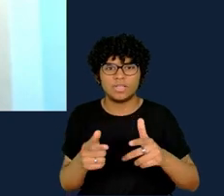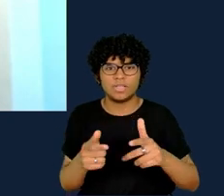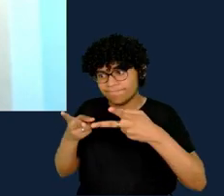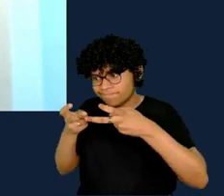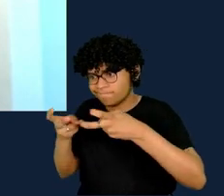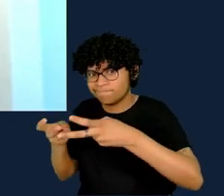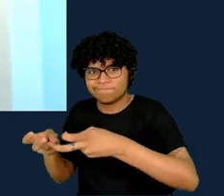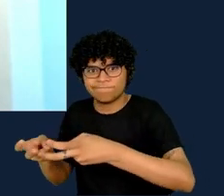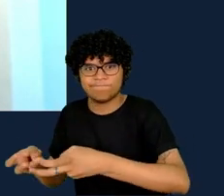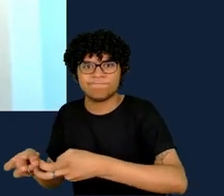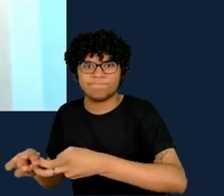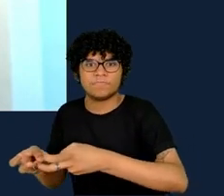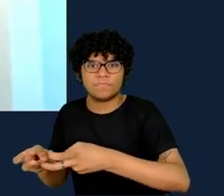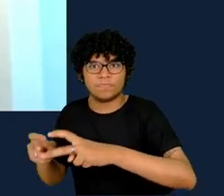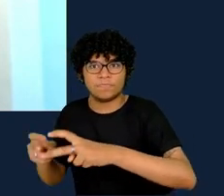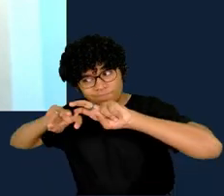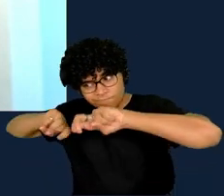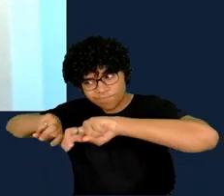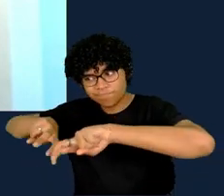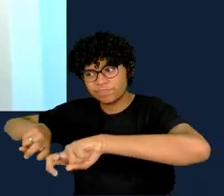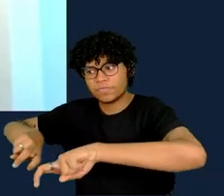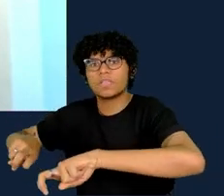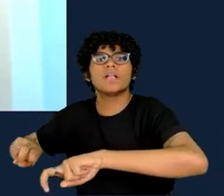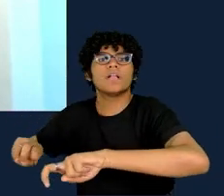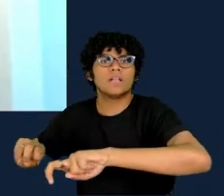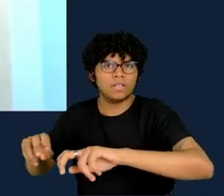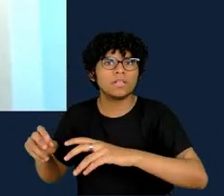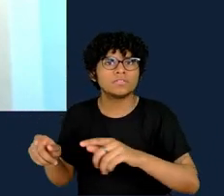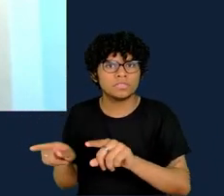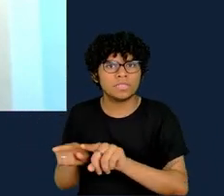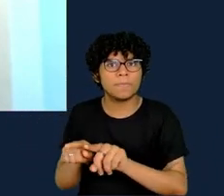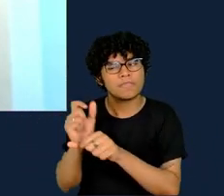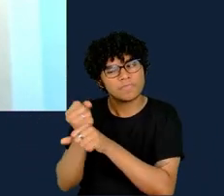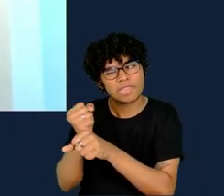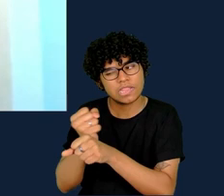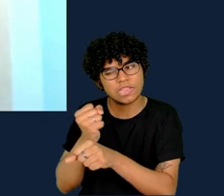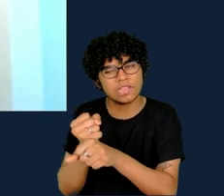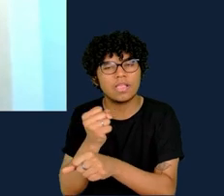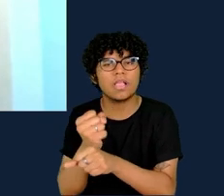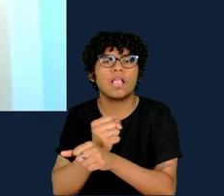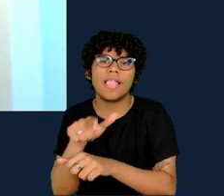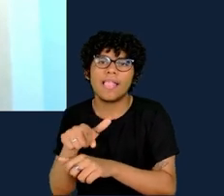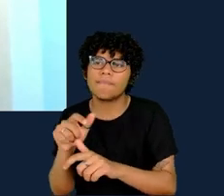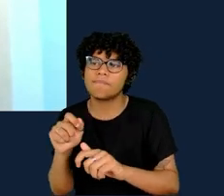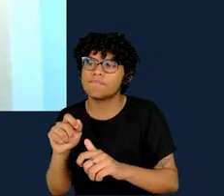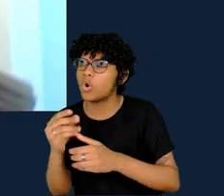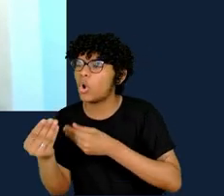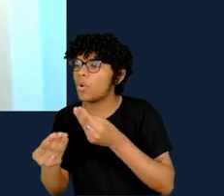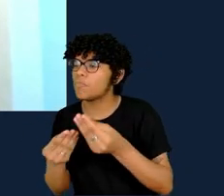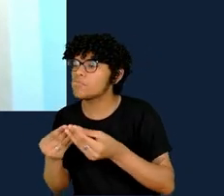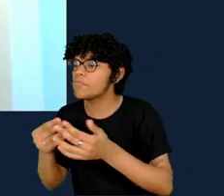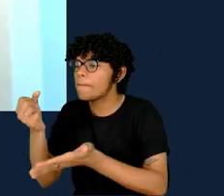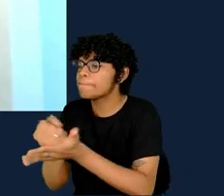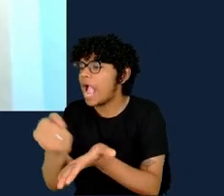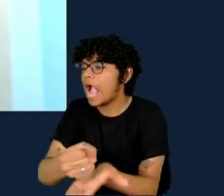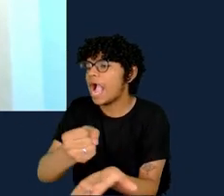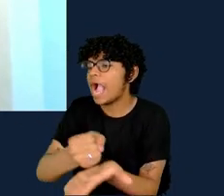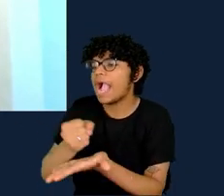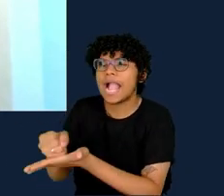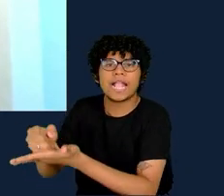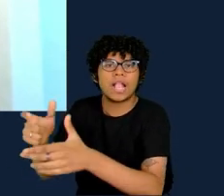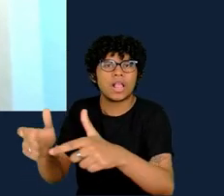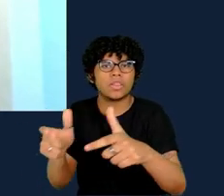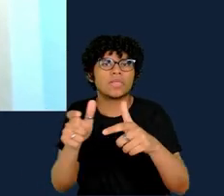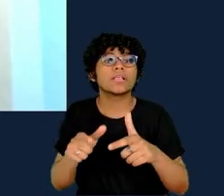que o ponto é importante, né, fazer mapeamento desses lugares, né? Eu acho que usar essas